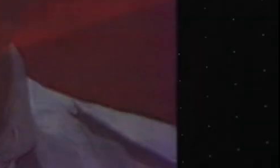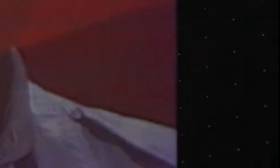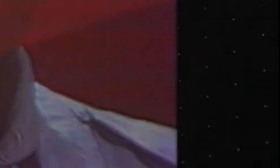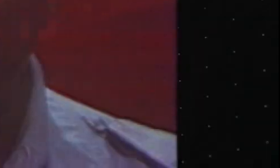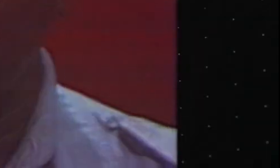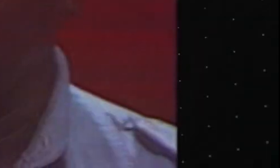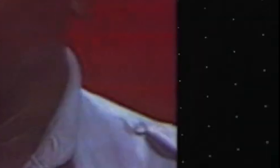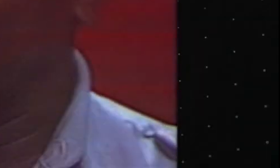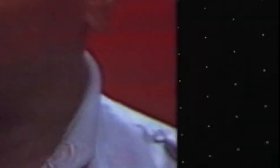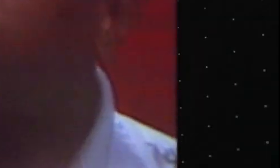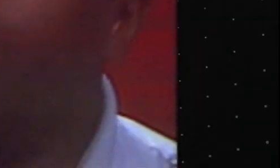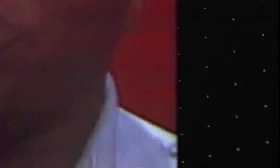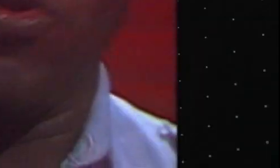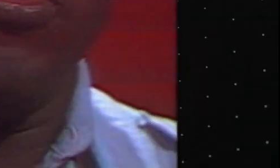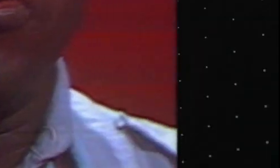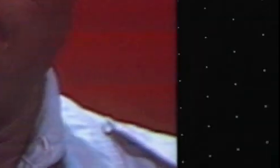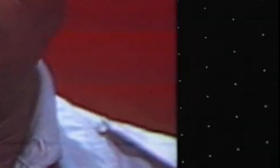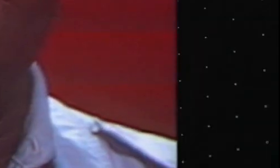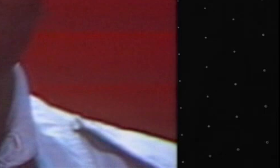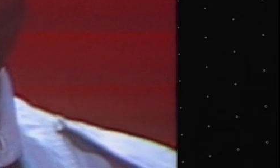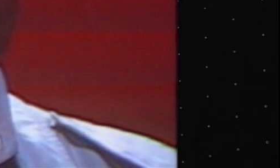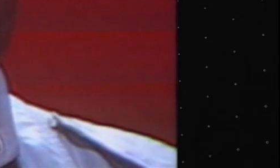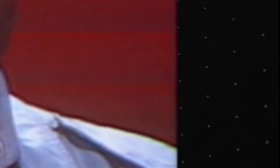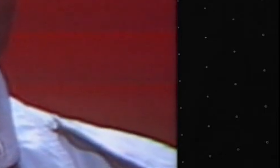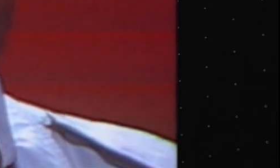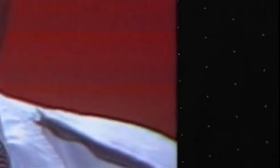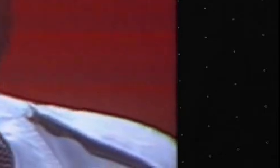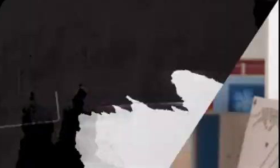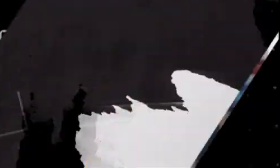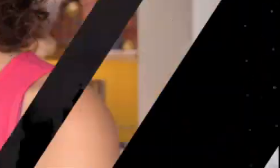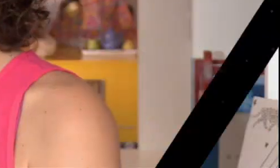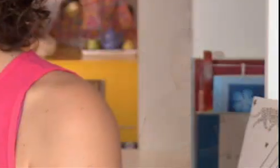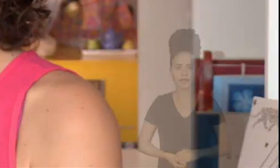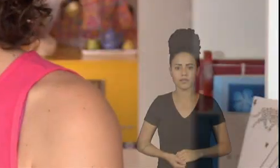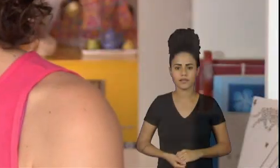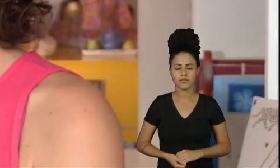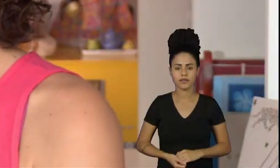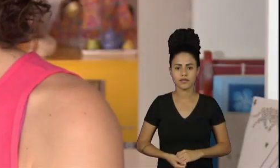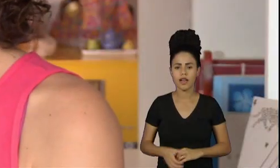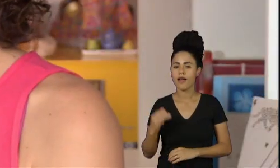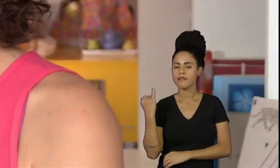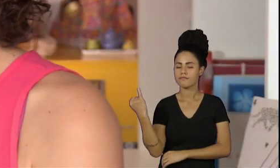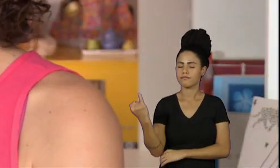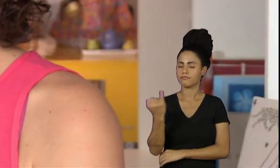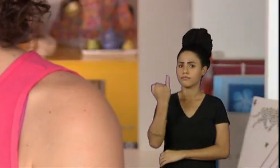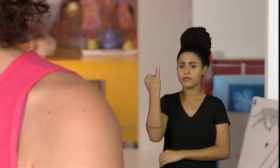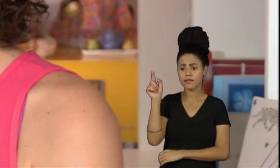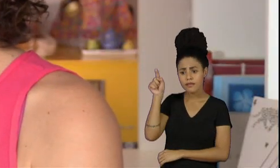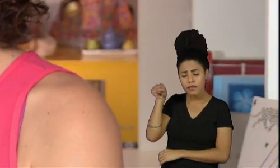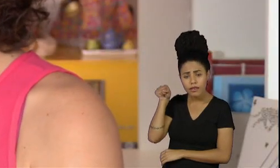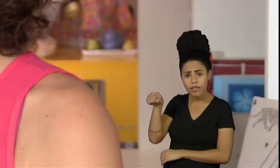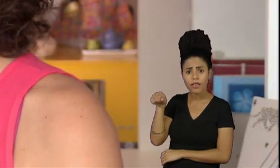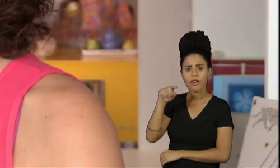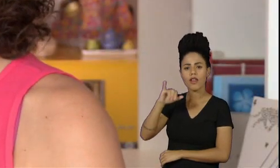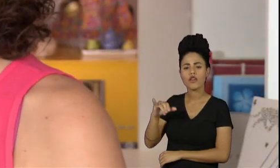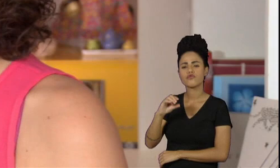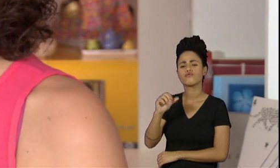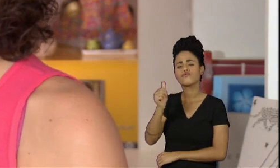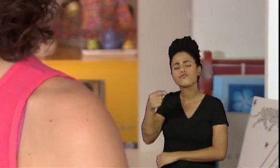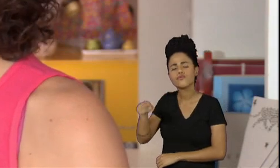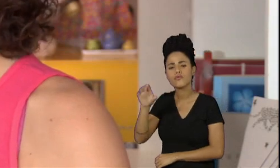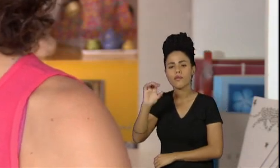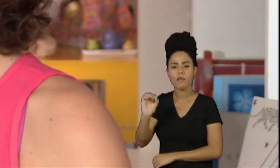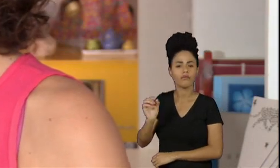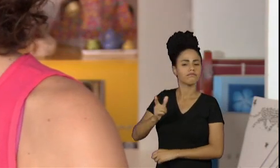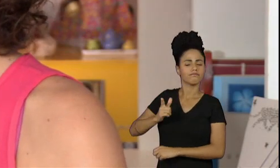flor, pisa na flor, não maltrata meu amor. A importância que ele tem é de ter vivido e de ter feito